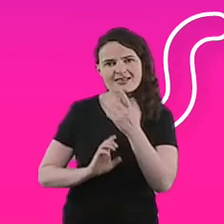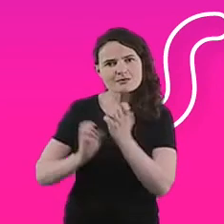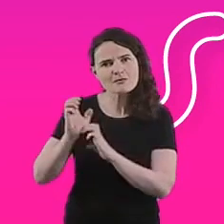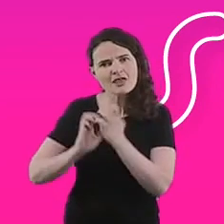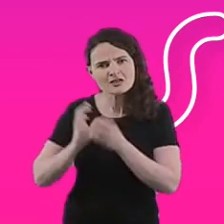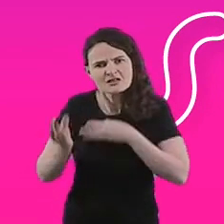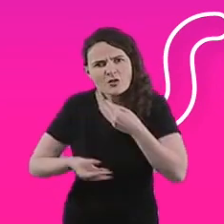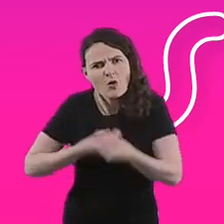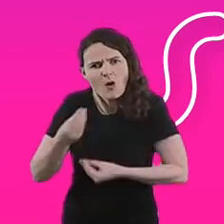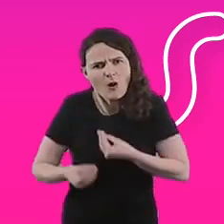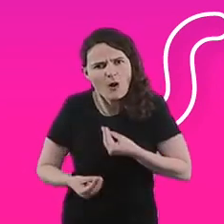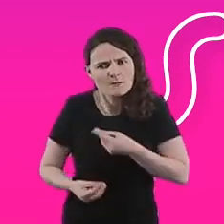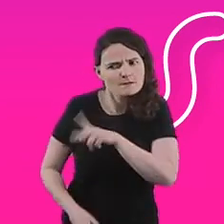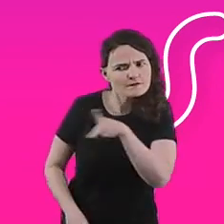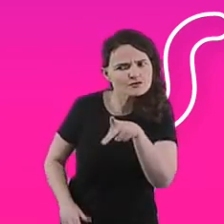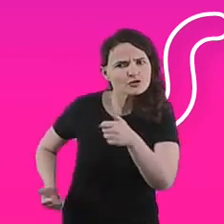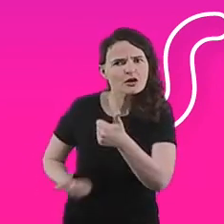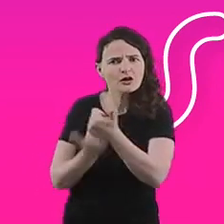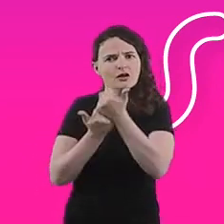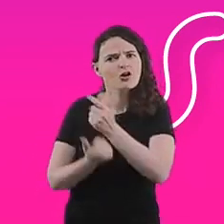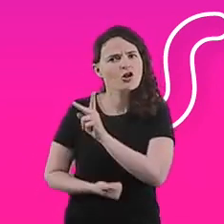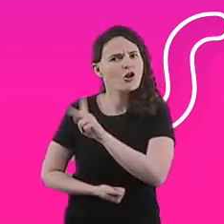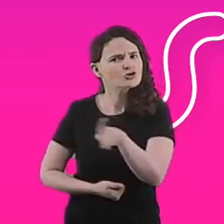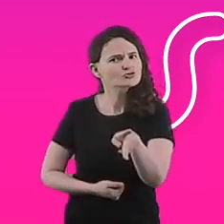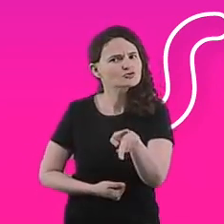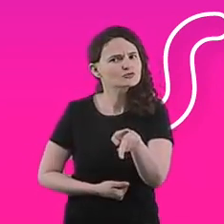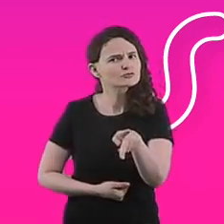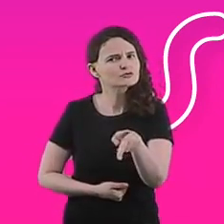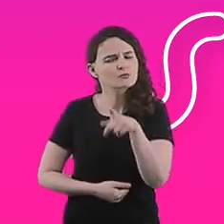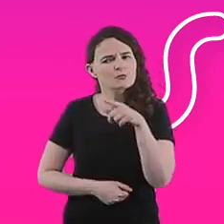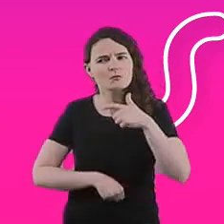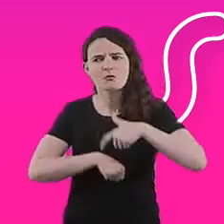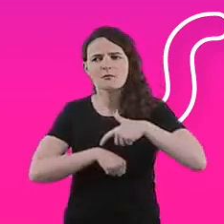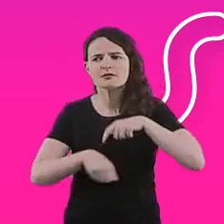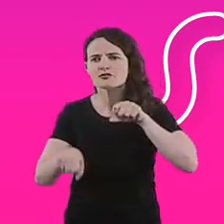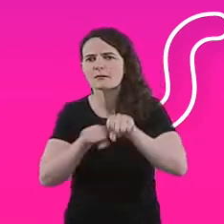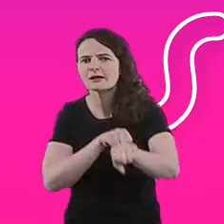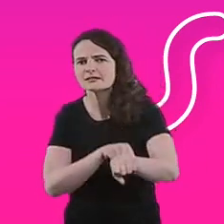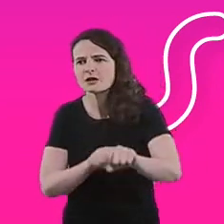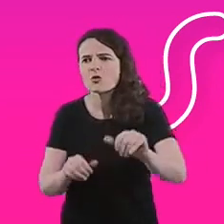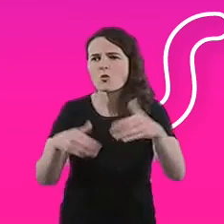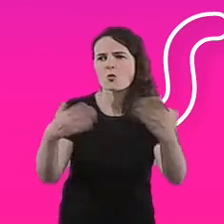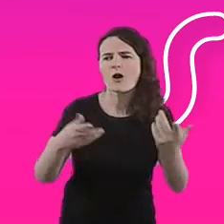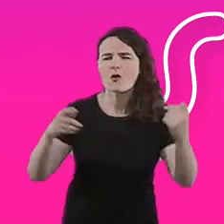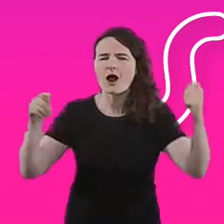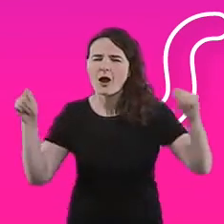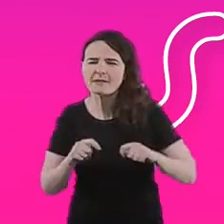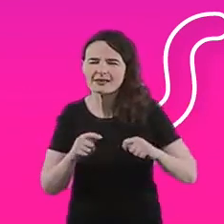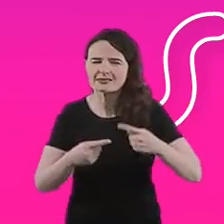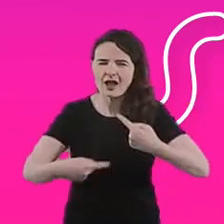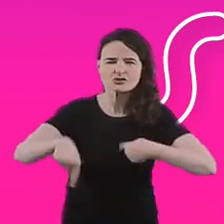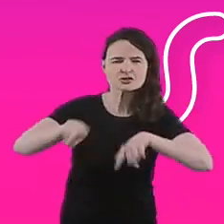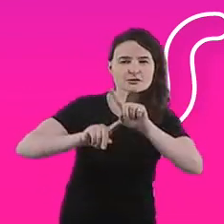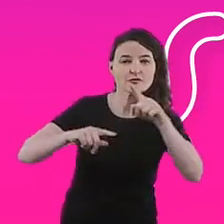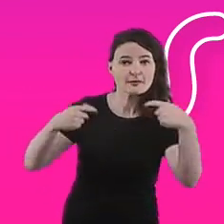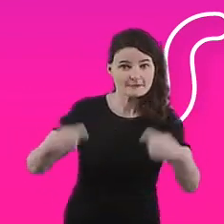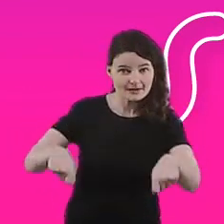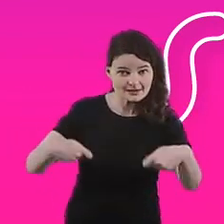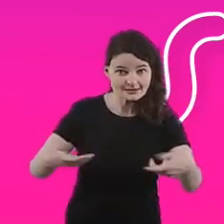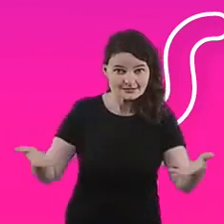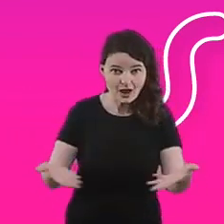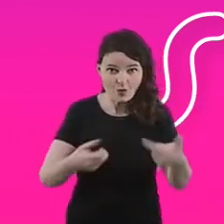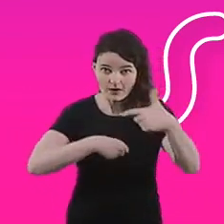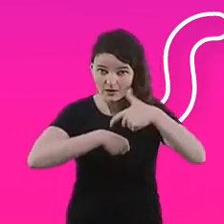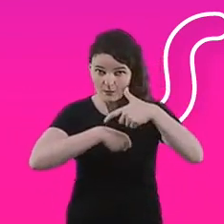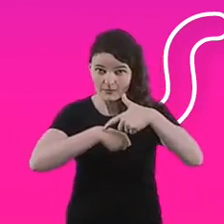apoiando o professor na sua formação, né? Que habilidades, que competências a gente precisa ajudar esse professor, no caso de educação